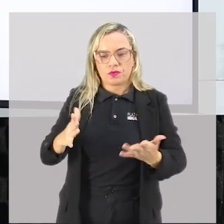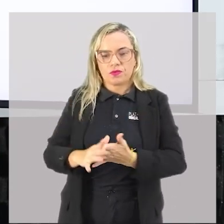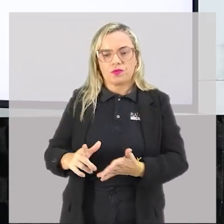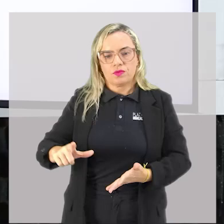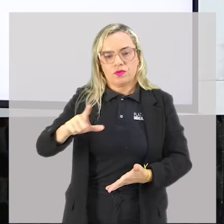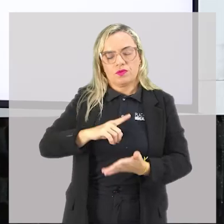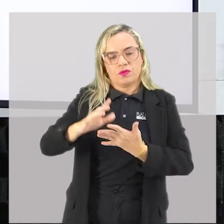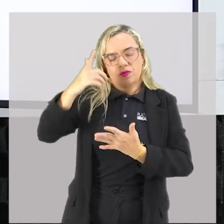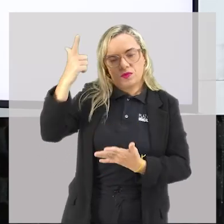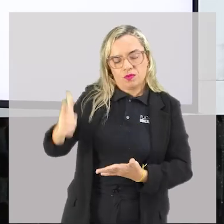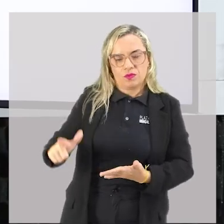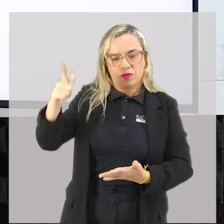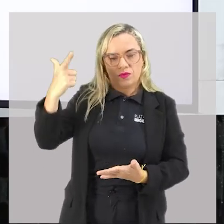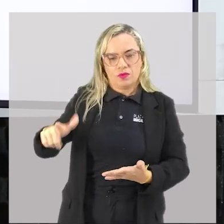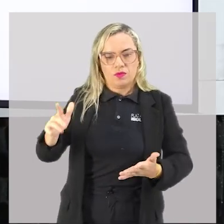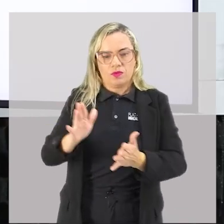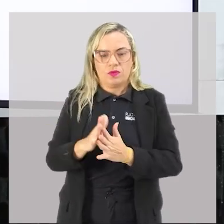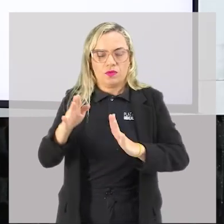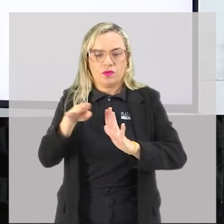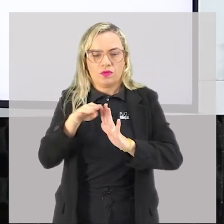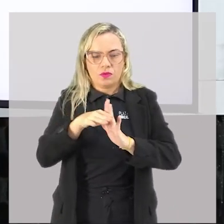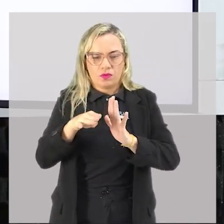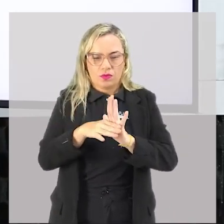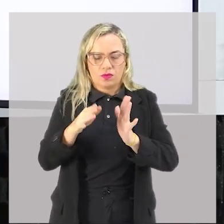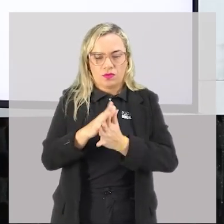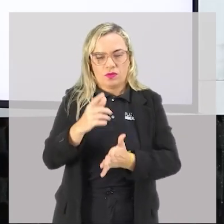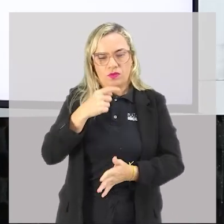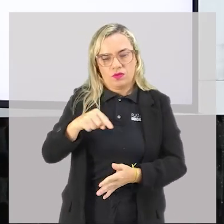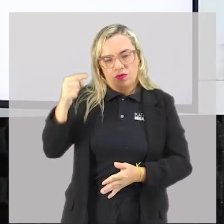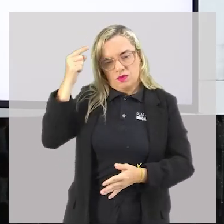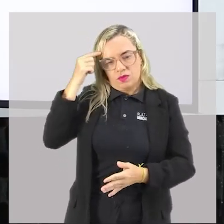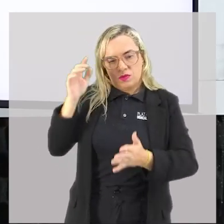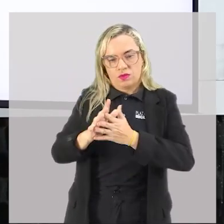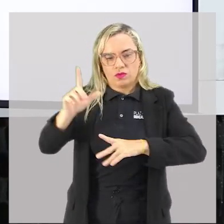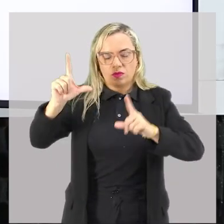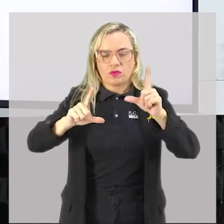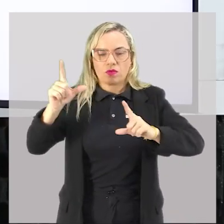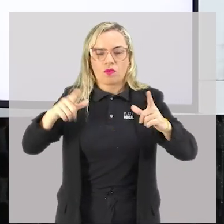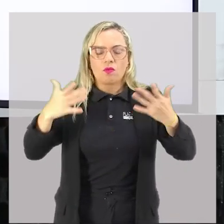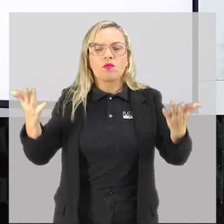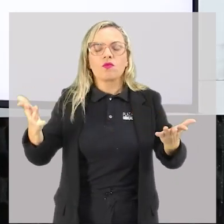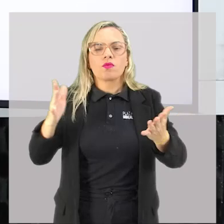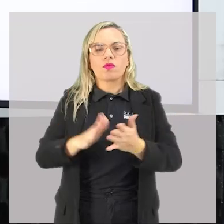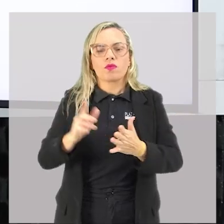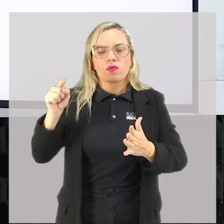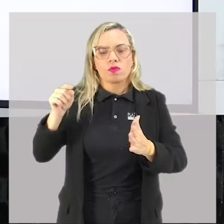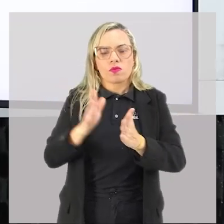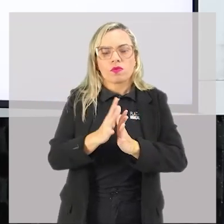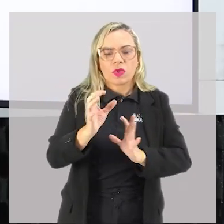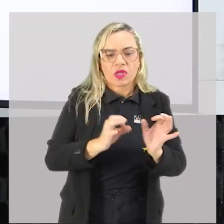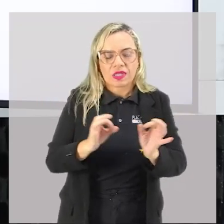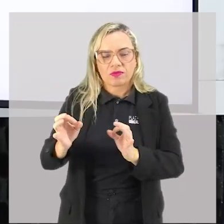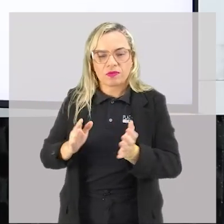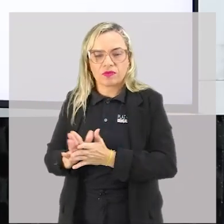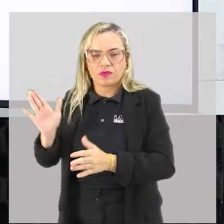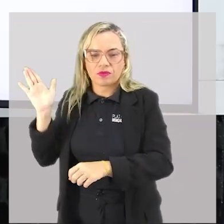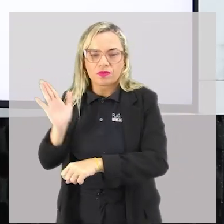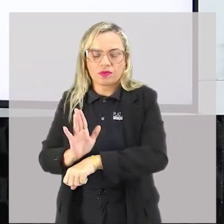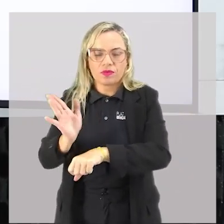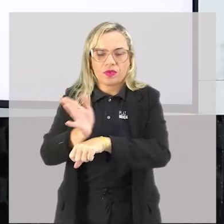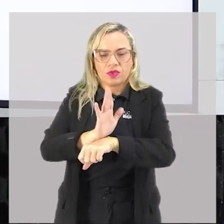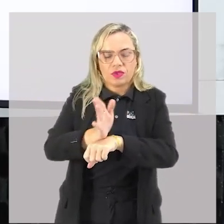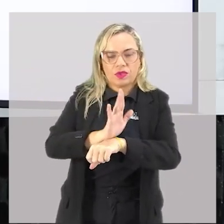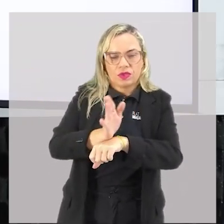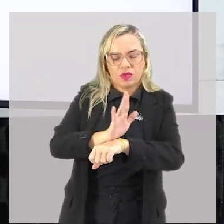tinham muita reprise. Então, se você pensar, por exemplo, na televisão, o que passa? Qual é a programação da tarde? Muitas vezes é